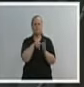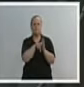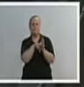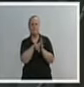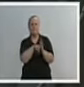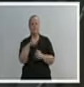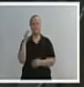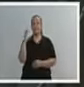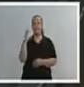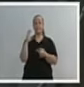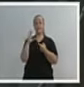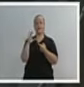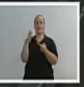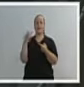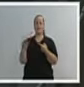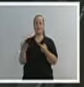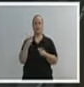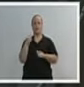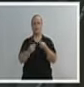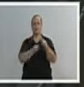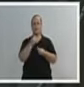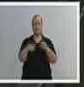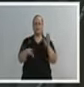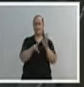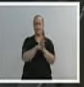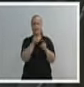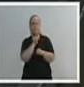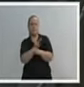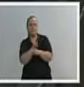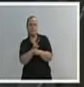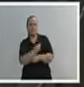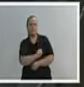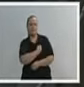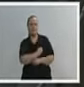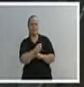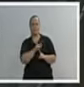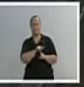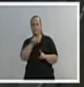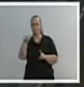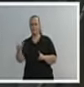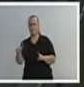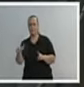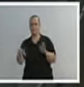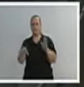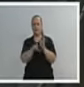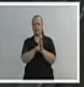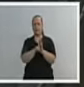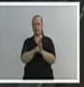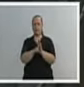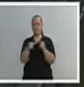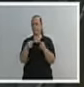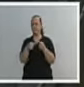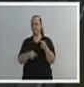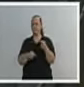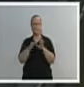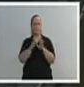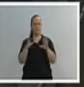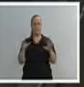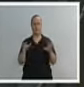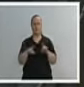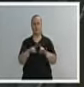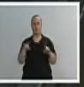isso, e aí a nossa legislação fala de proteção à vida e a nossa legislação toda não permite, e o